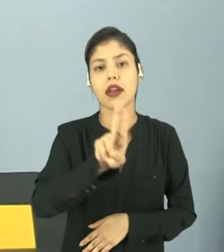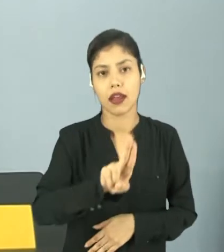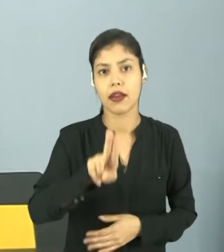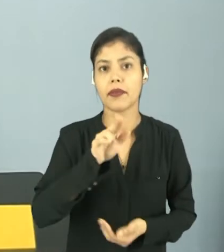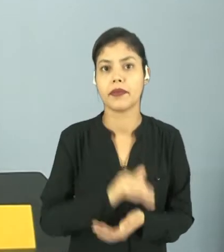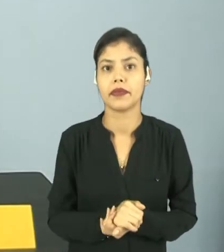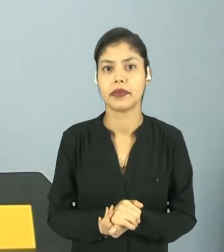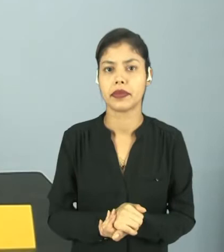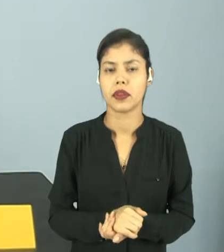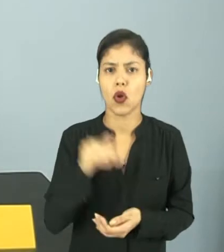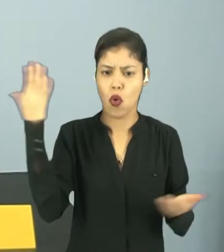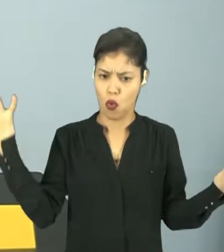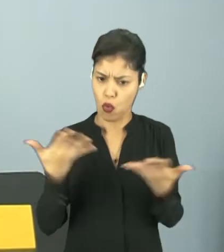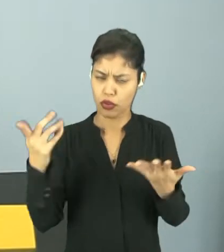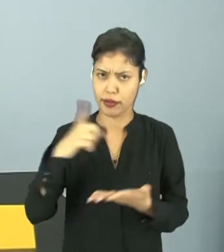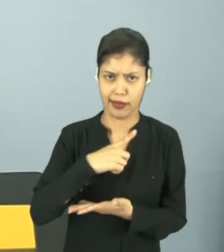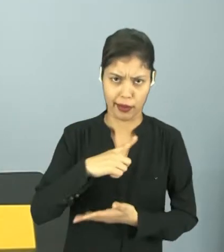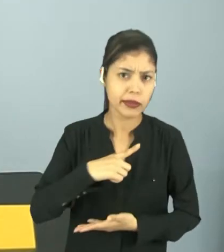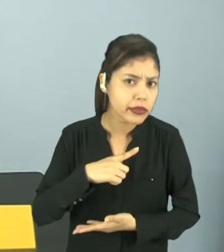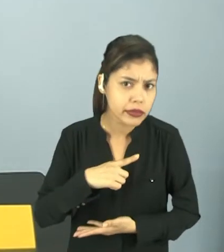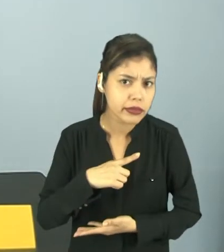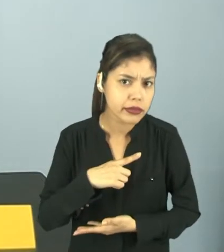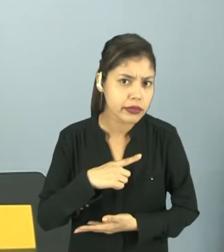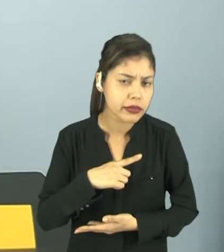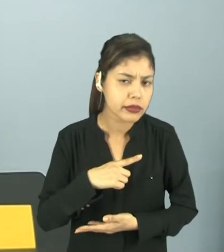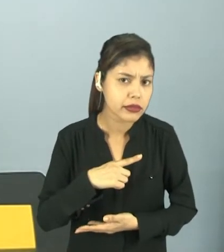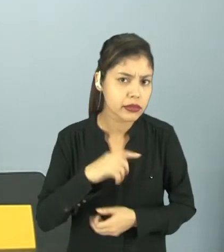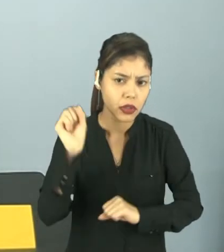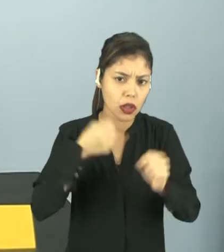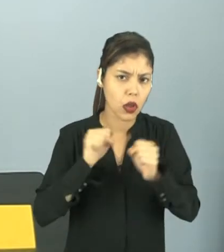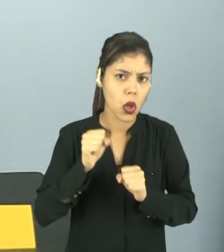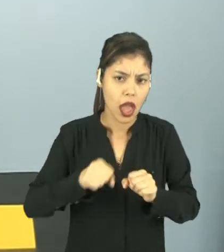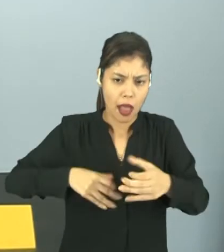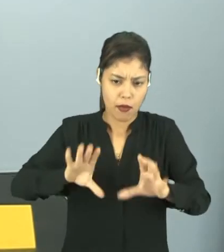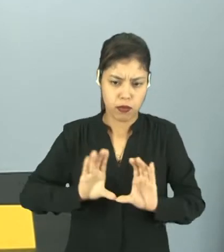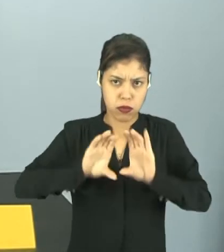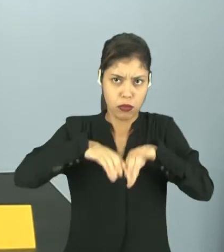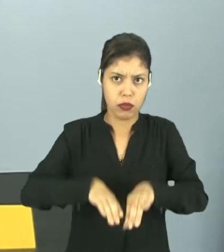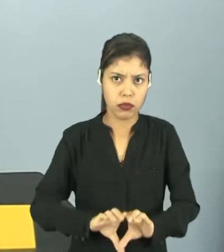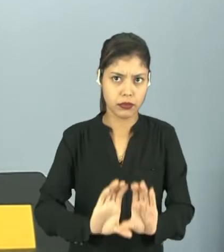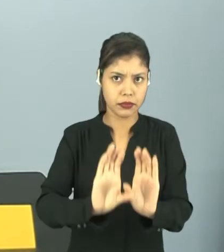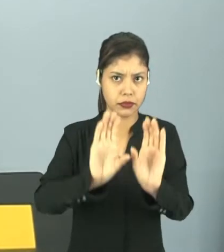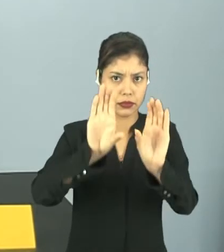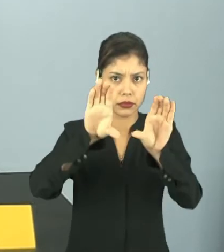as máquinas modernas que nós temos hoje? Eles usavam tratores,